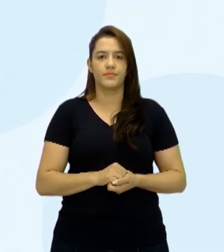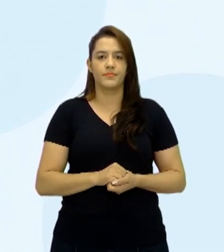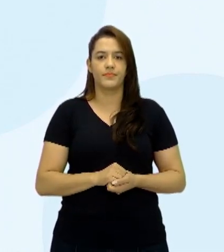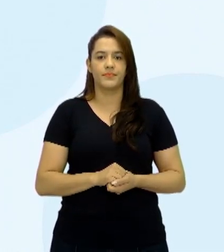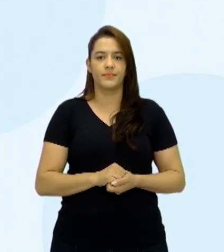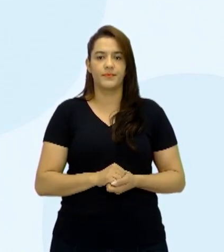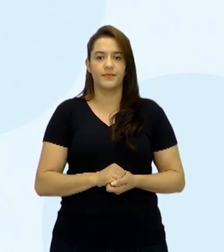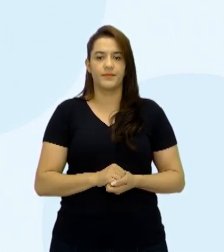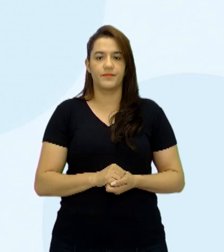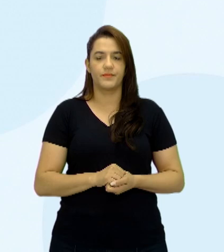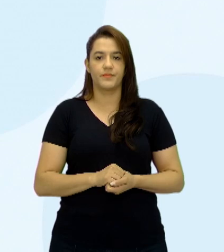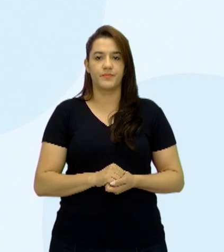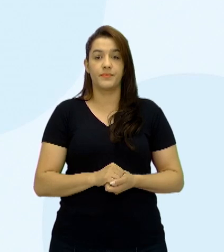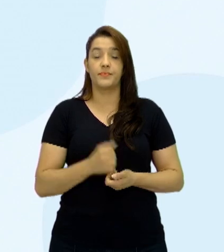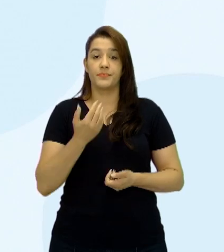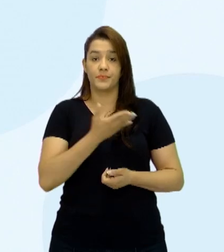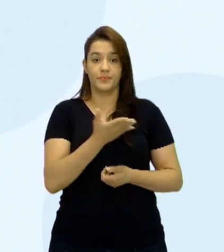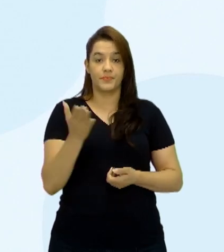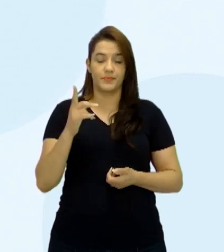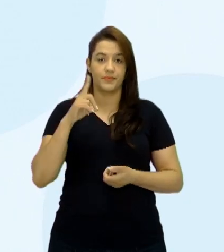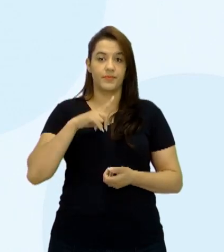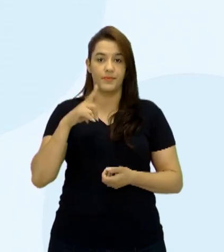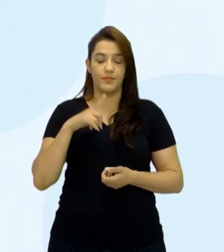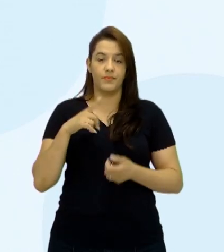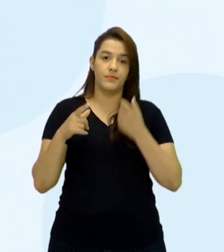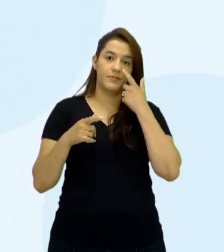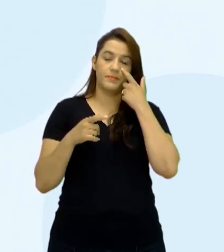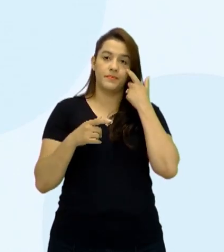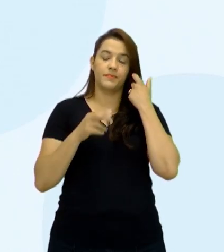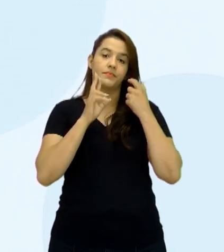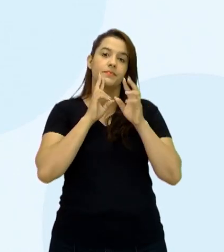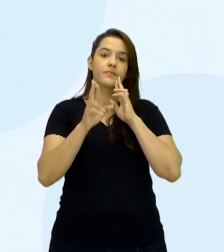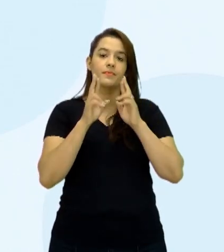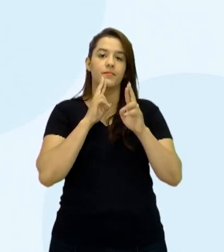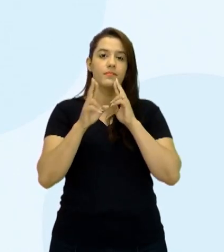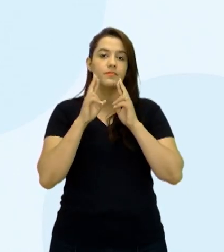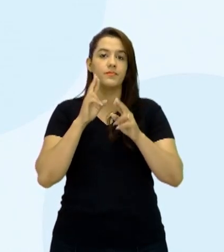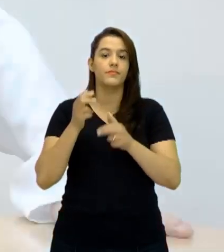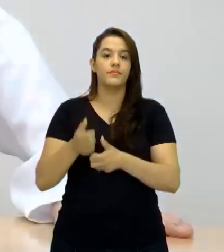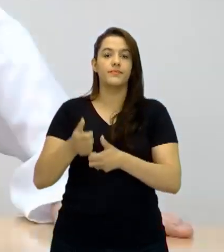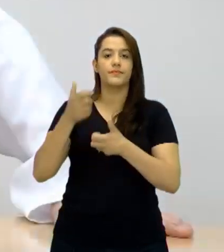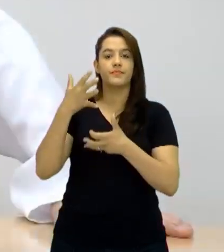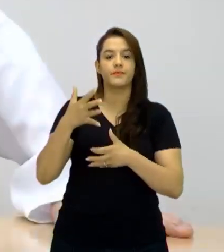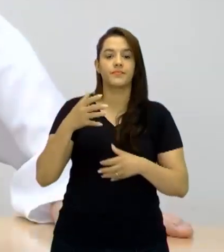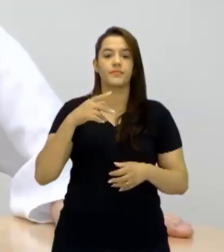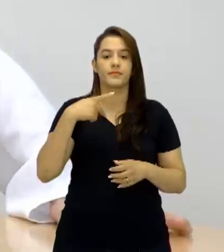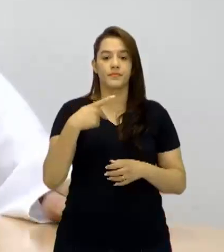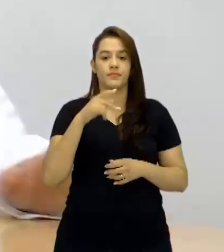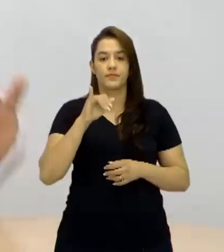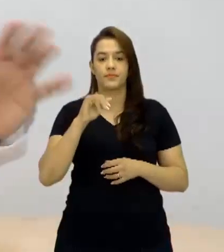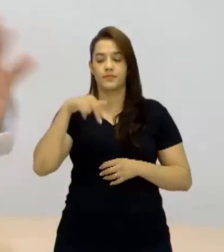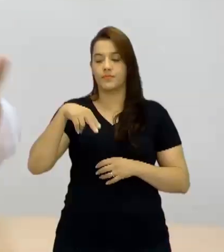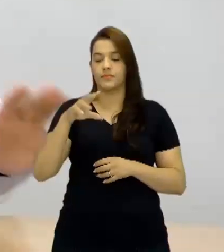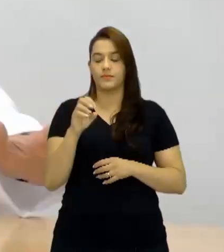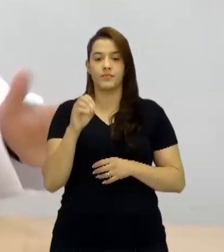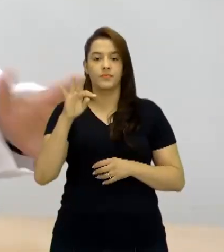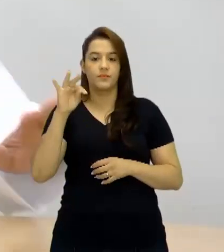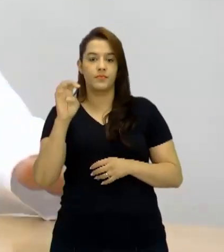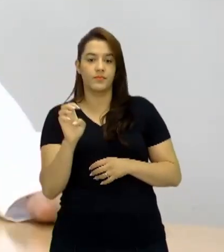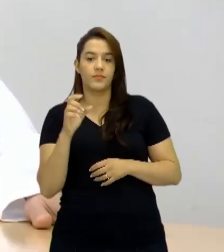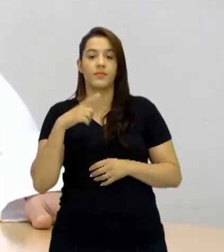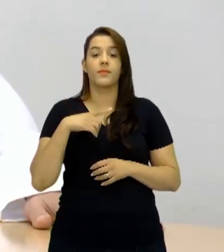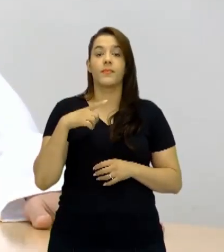Isso aí. Então, enquanto o pessoal está respondendo aí, o pessoal lá da Pinote falou que ela é meio